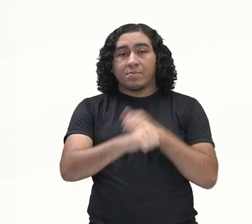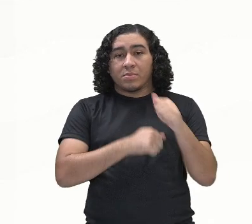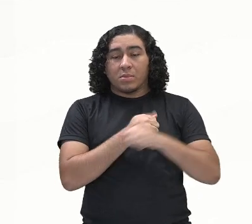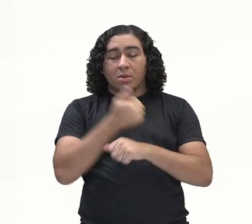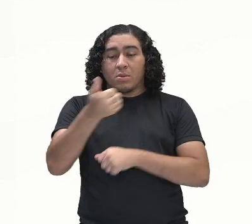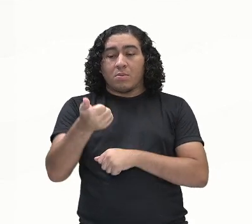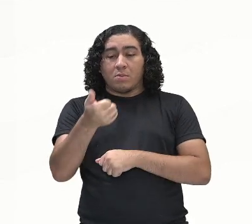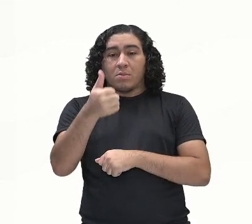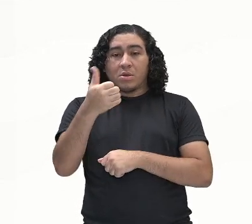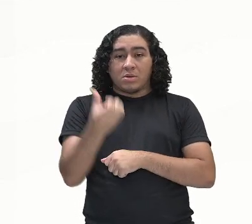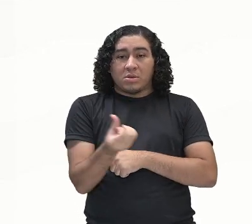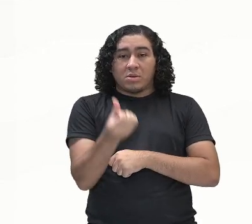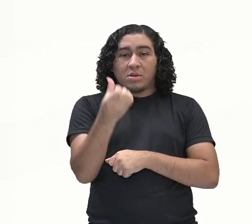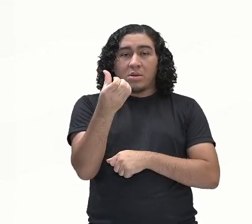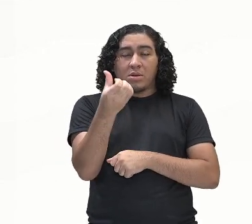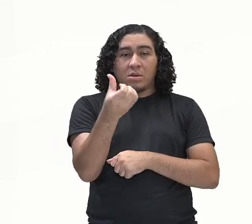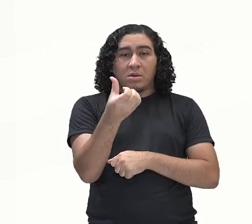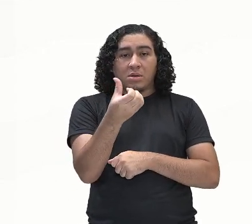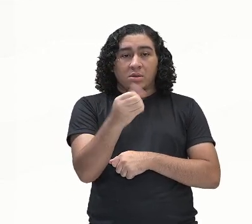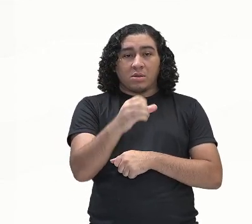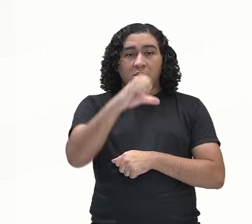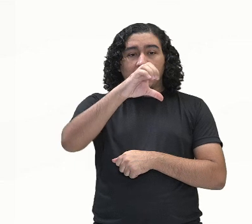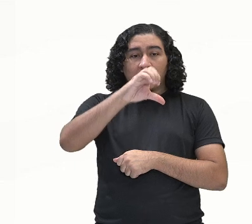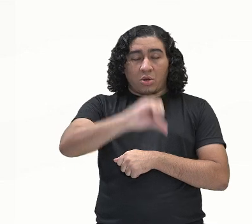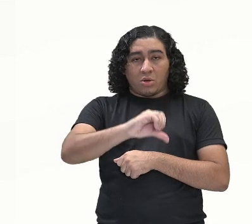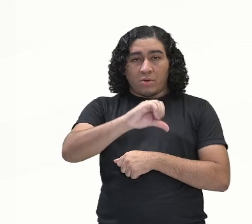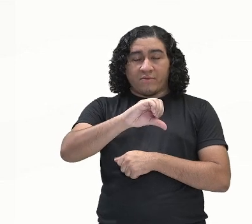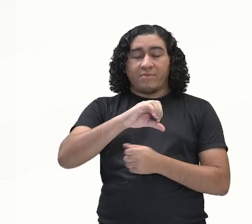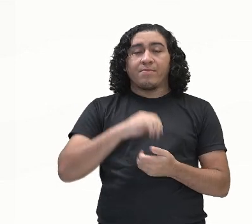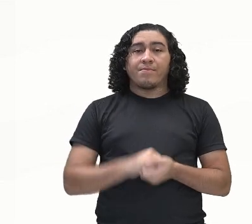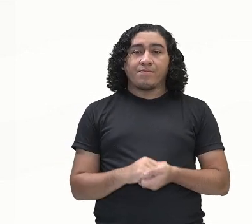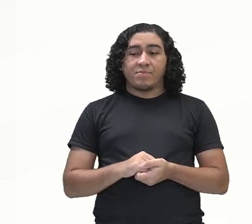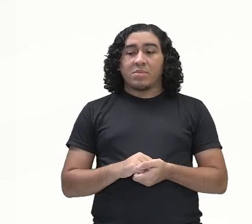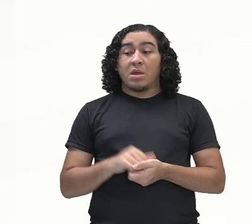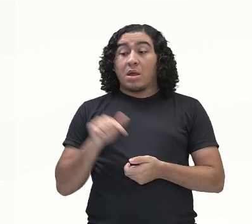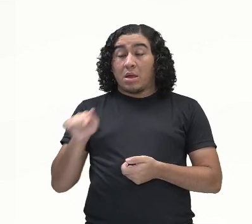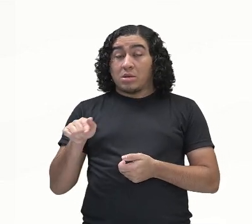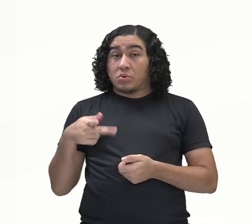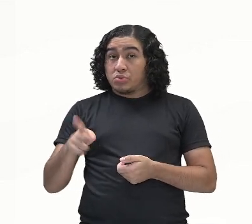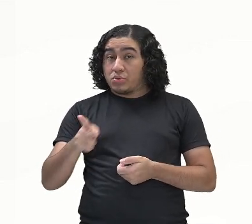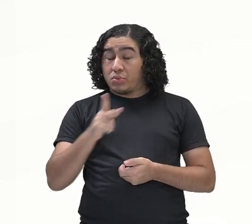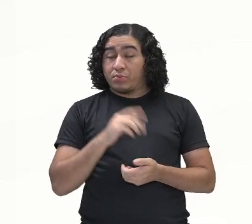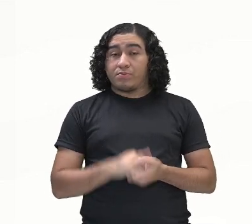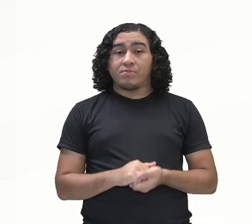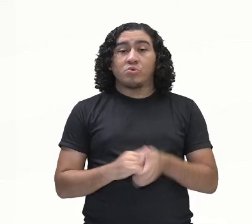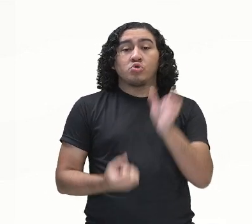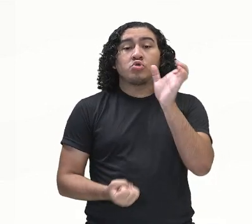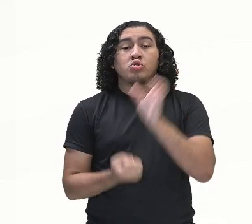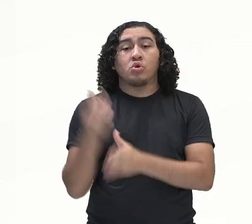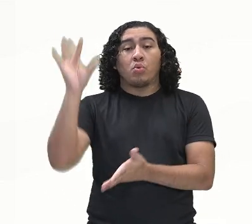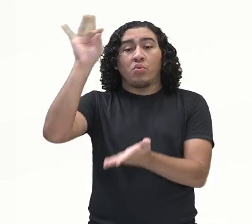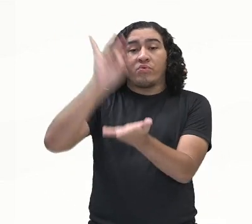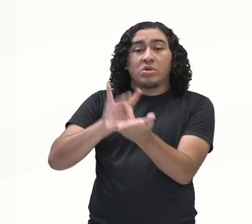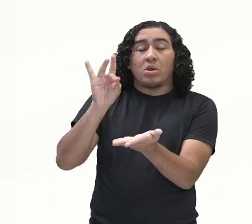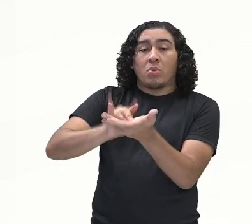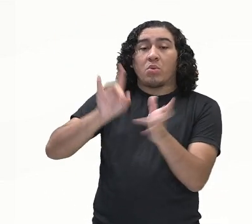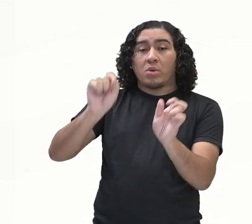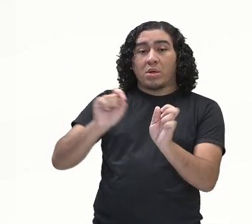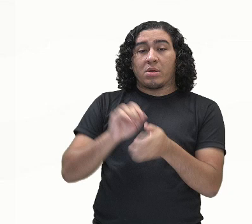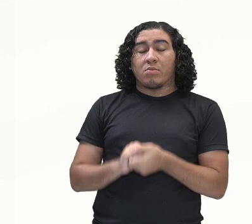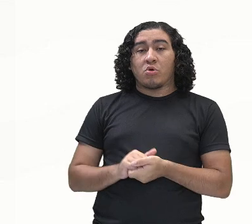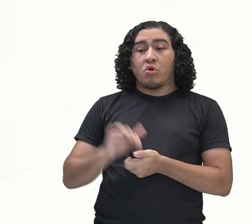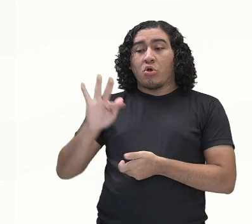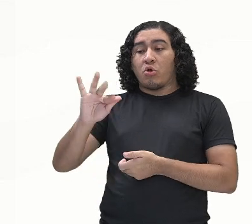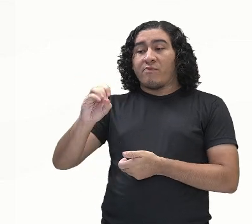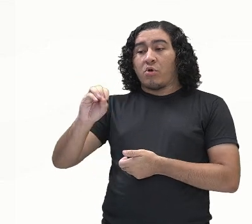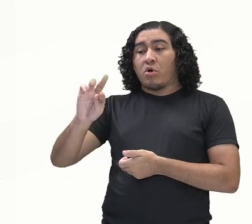1669, a gente vai observar ainda no primeiro período, foi fundado o Forte de São José do Rio Negro, né, onde a gente